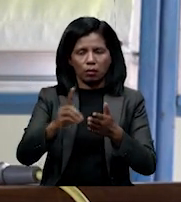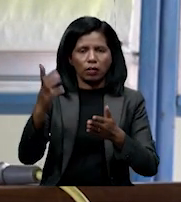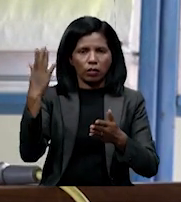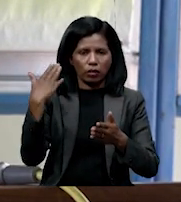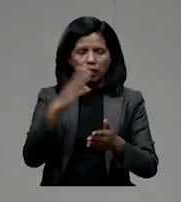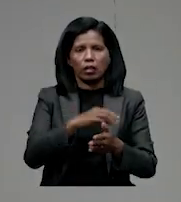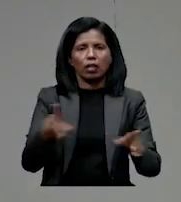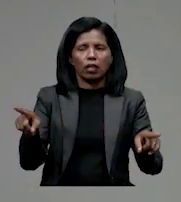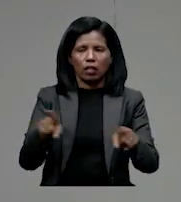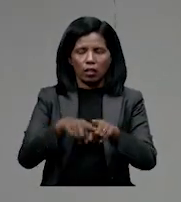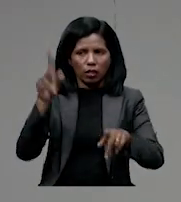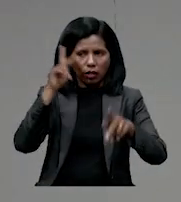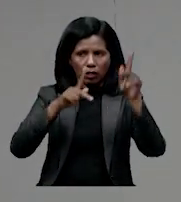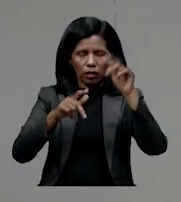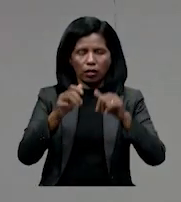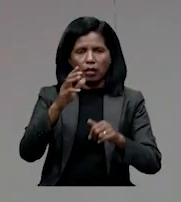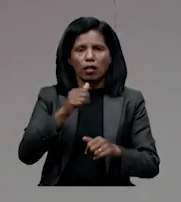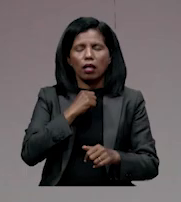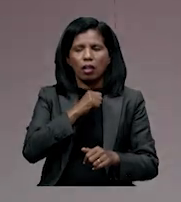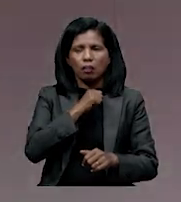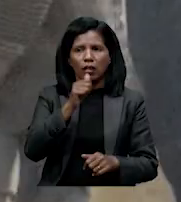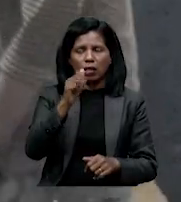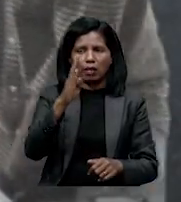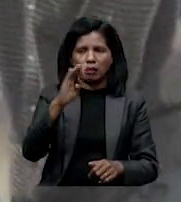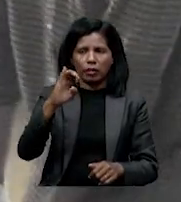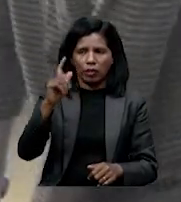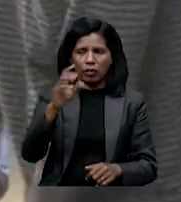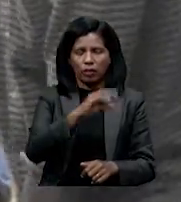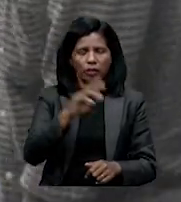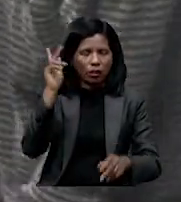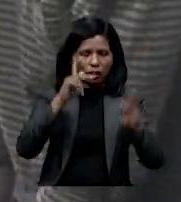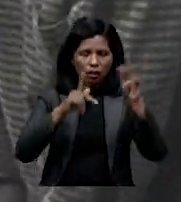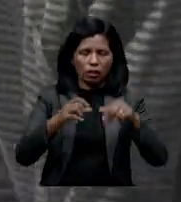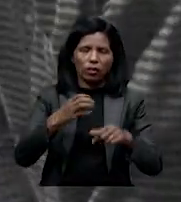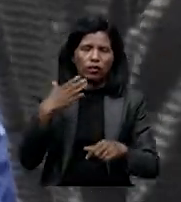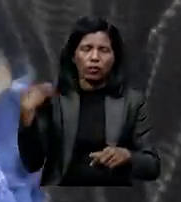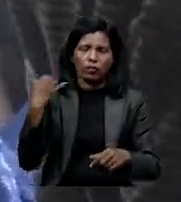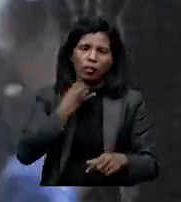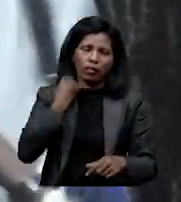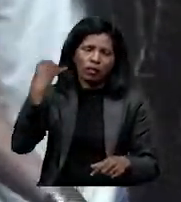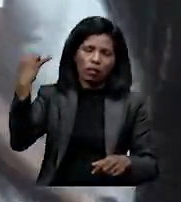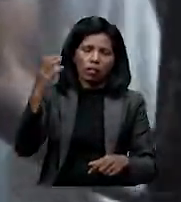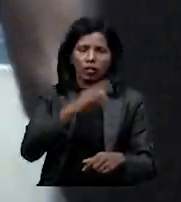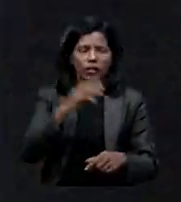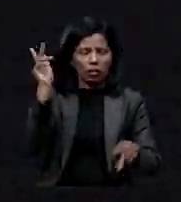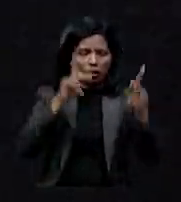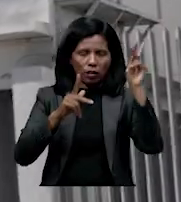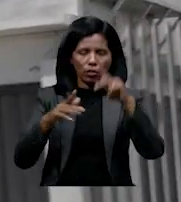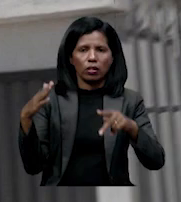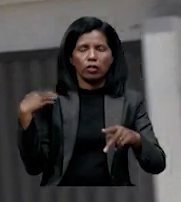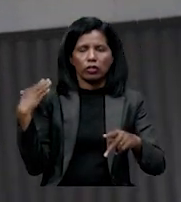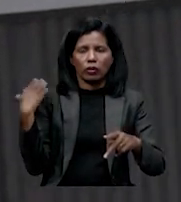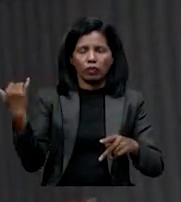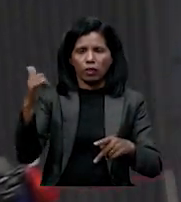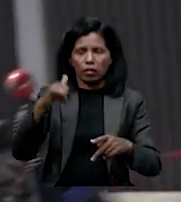ni hanesan caso padre Abito Zebrites Casmiro caso desconfia jovem Taran e Sela no caso conflito entre jovem Sira